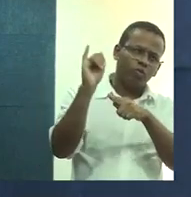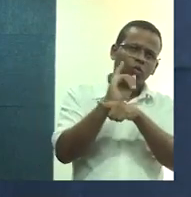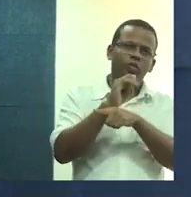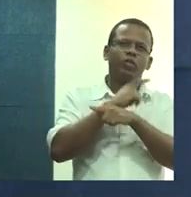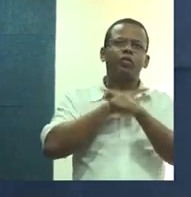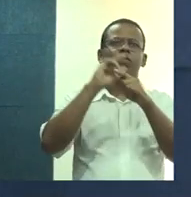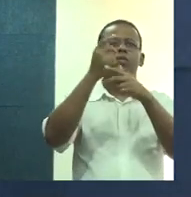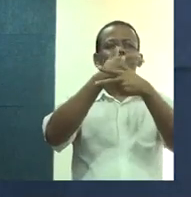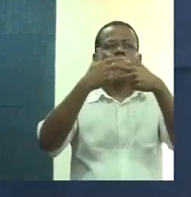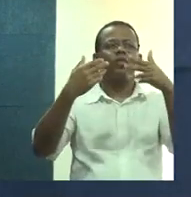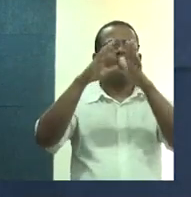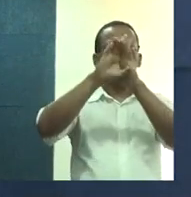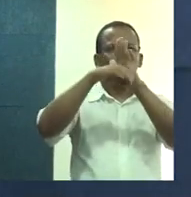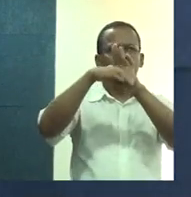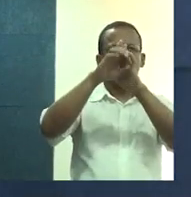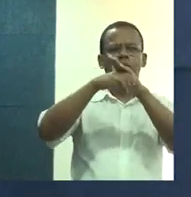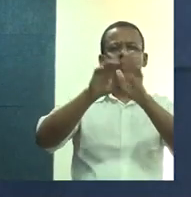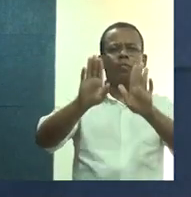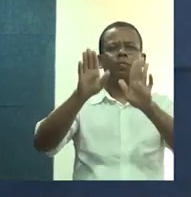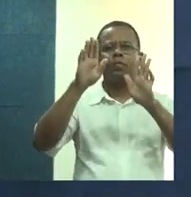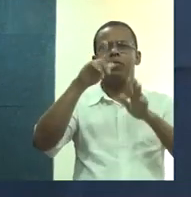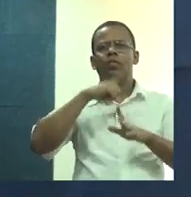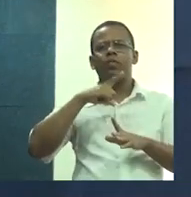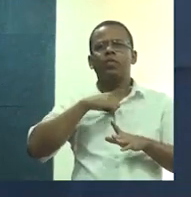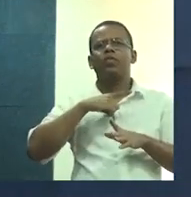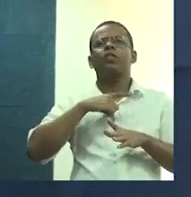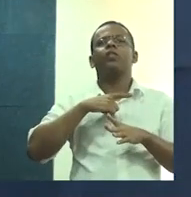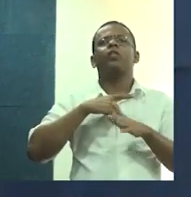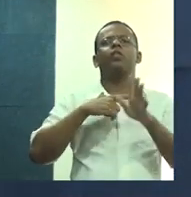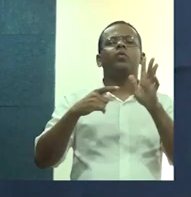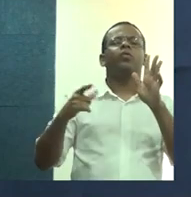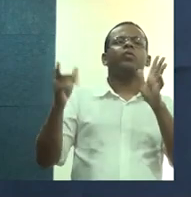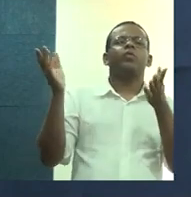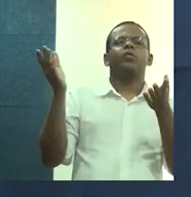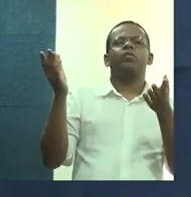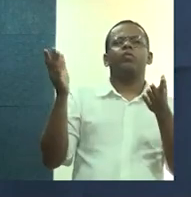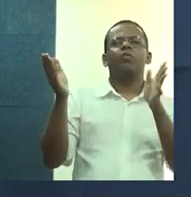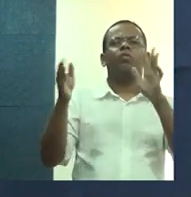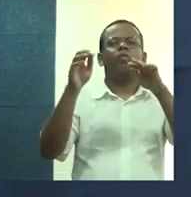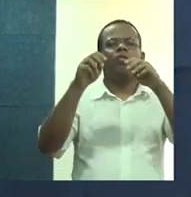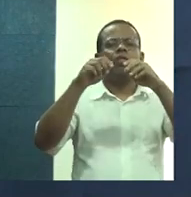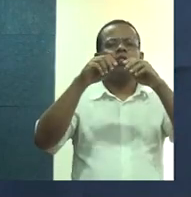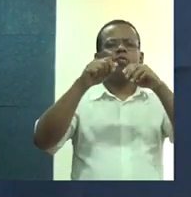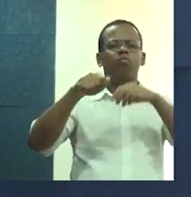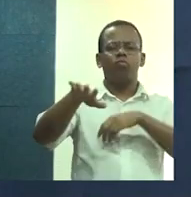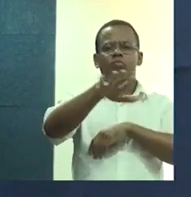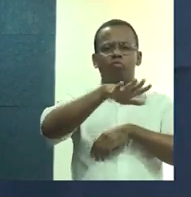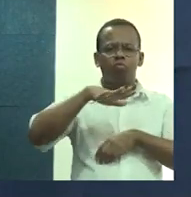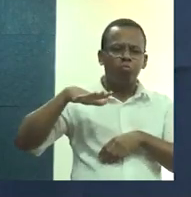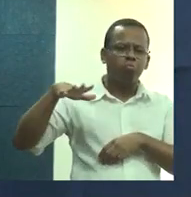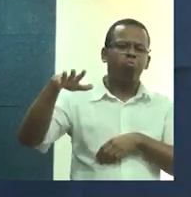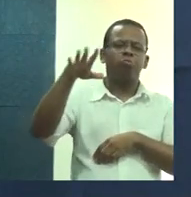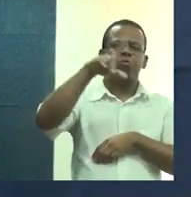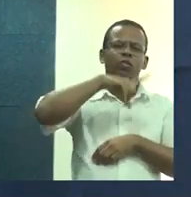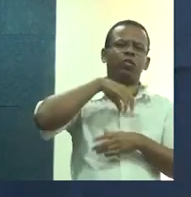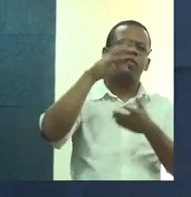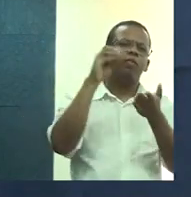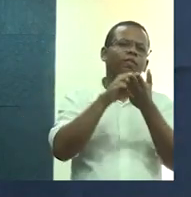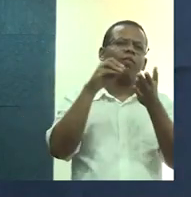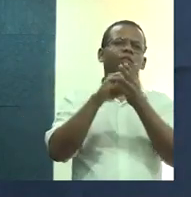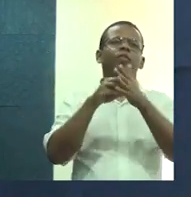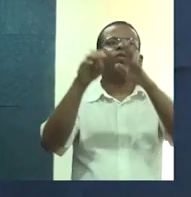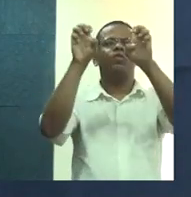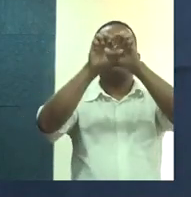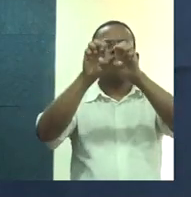vários conceitos que estão por aí mas a gente tem trazido toda essa componente de ausência de territórios que tem ausência ou na adequação de infraestrutura